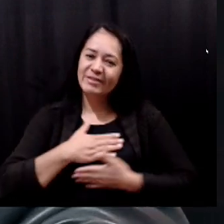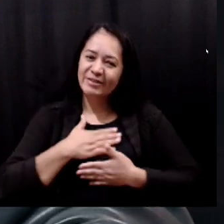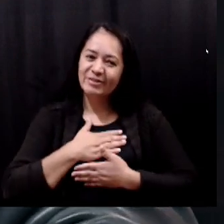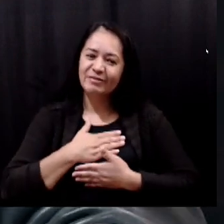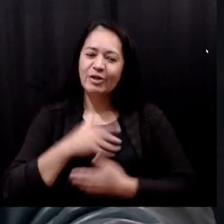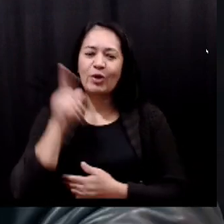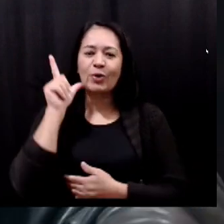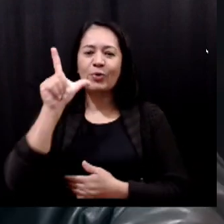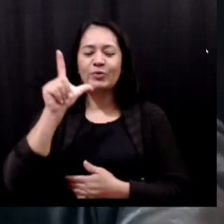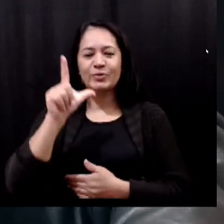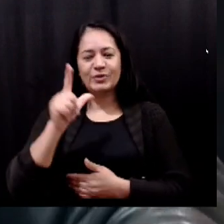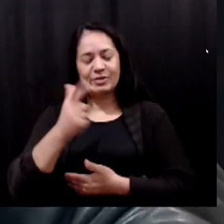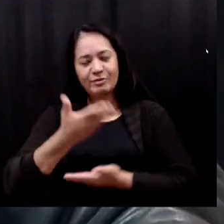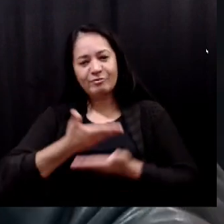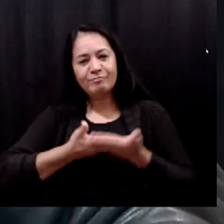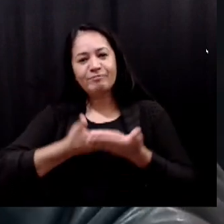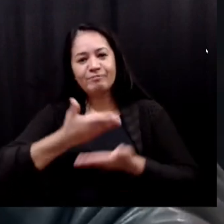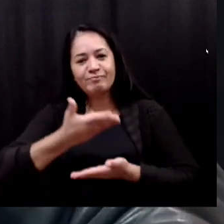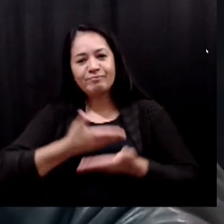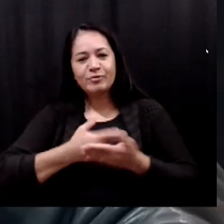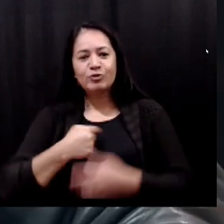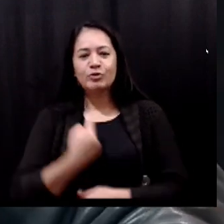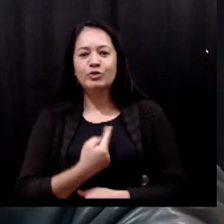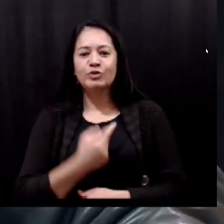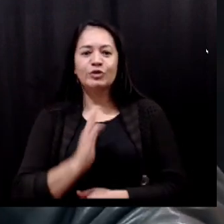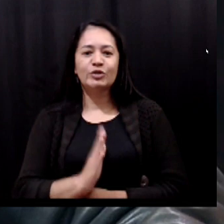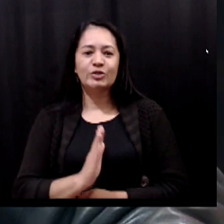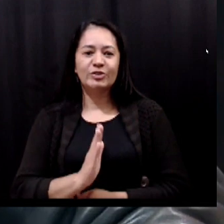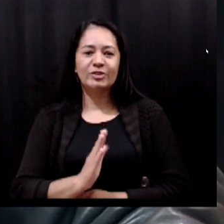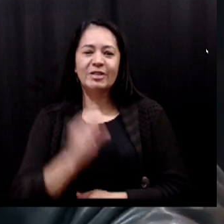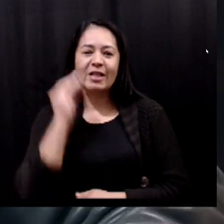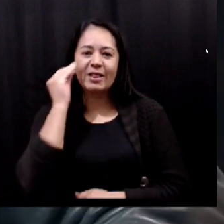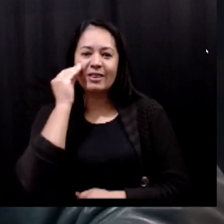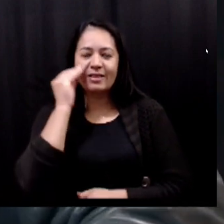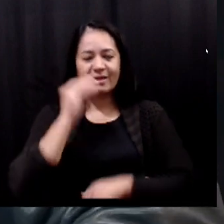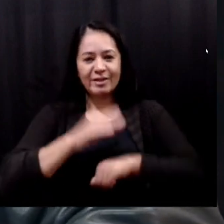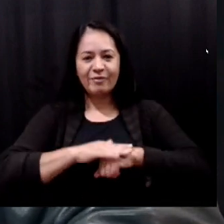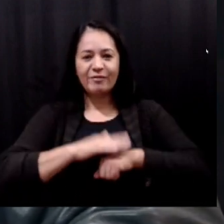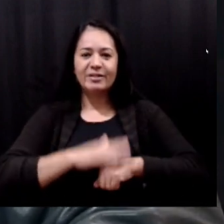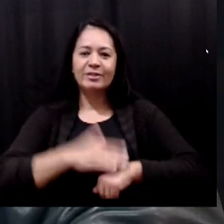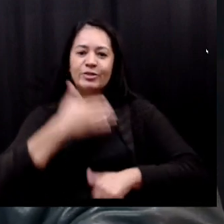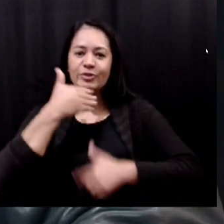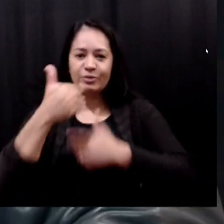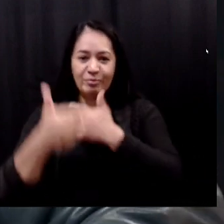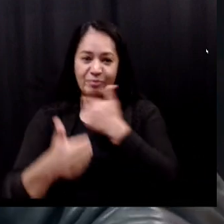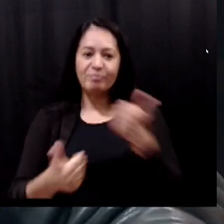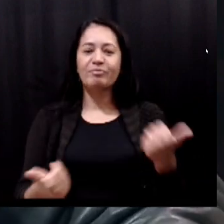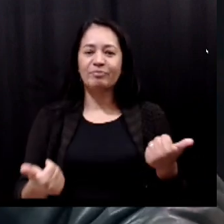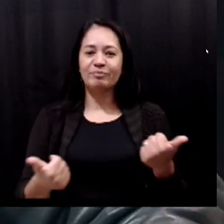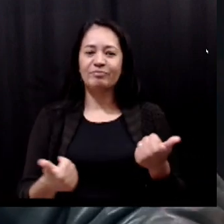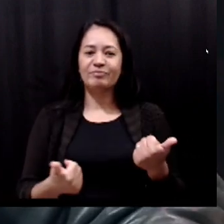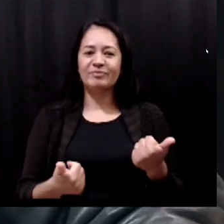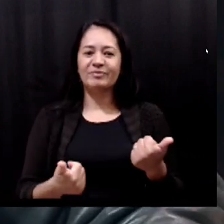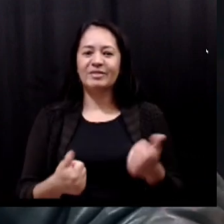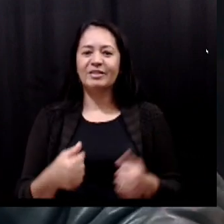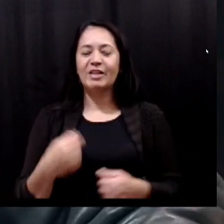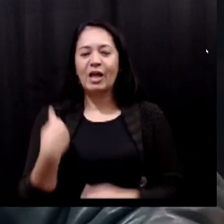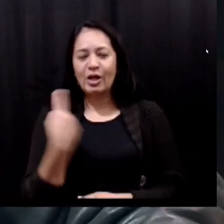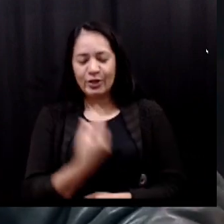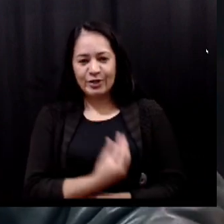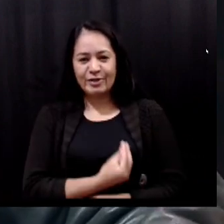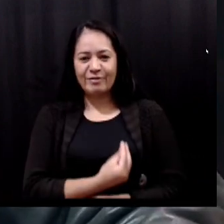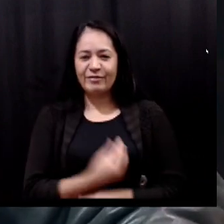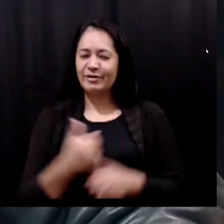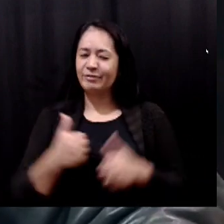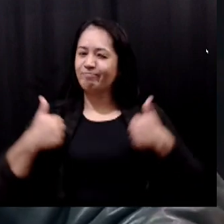compartilhar o que a gente tenta produzir de melhor para fazer a nossa existência valer a pena,